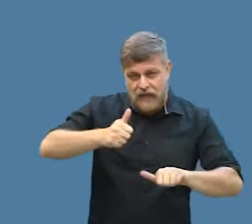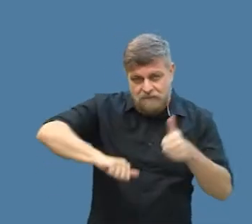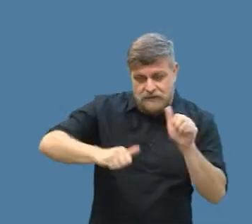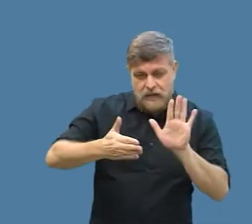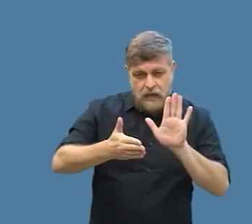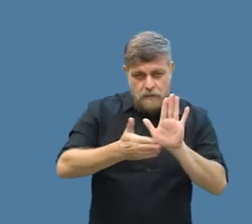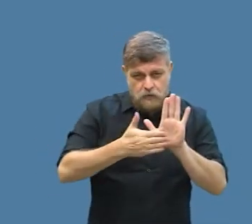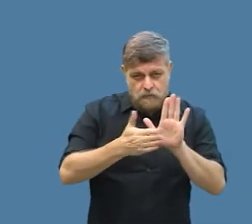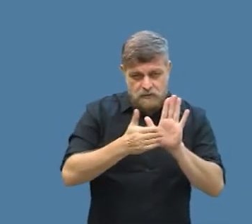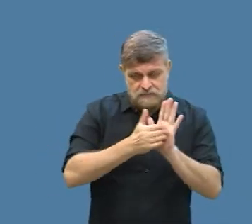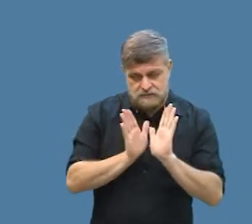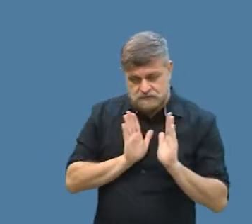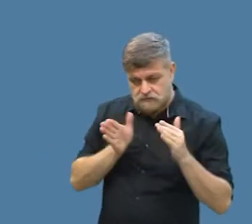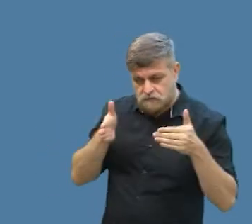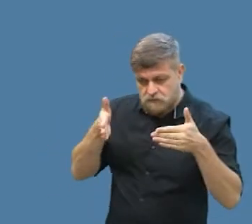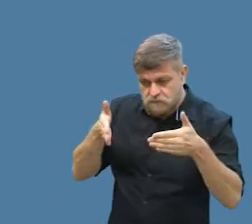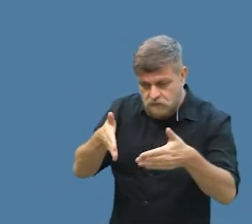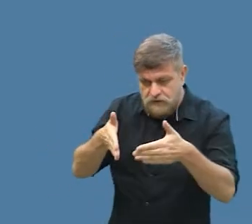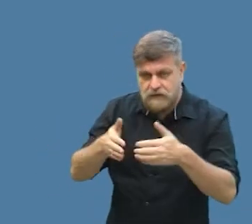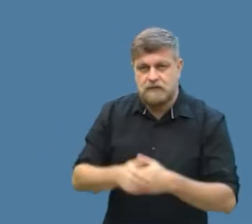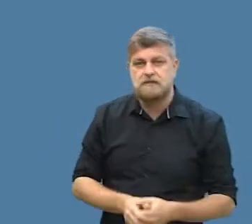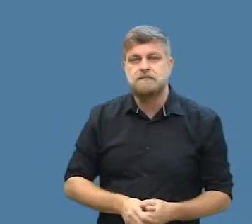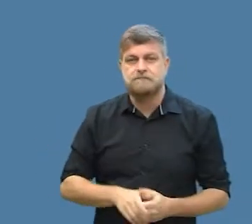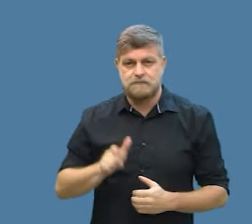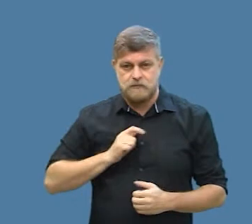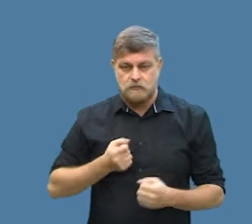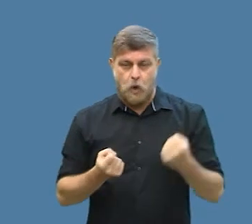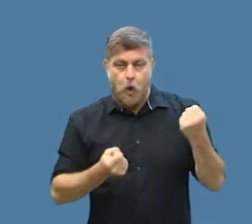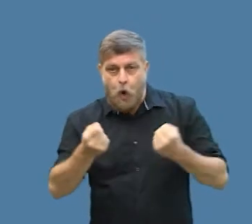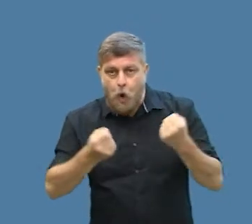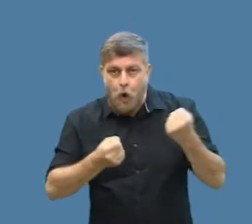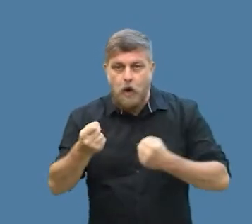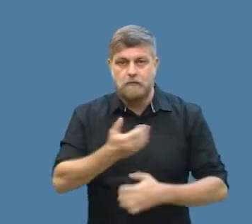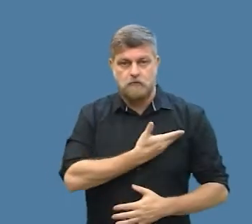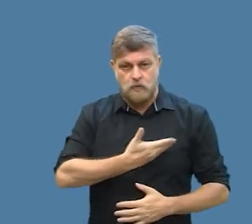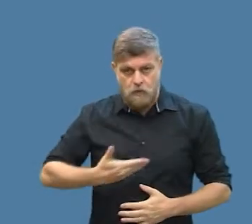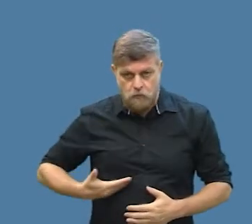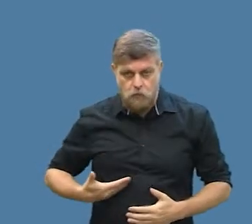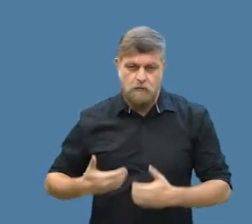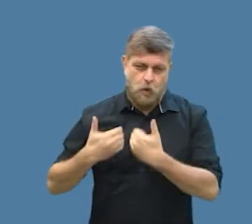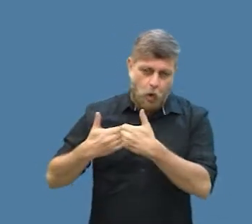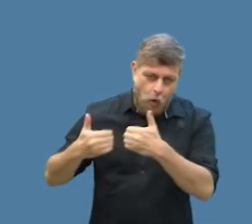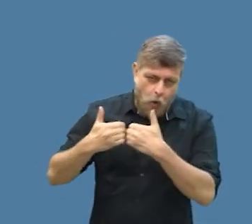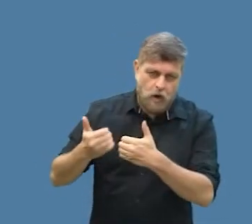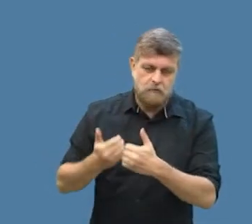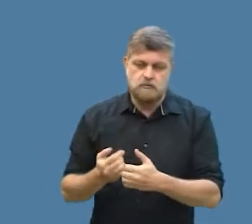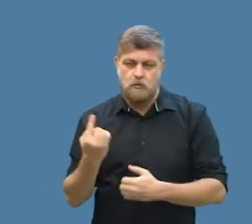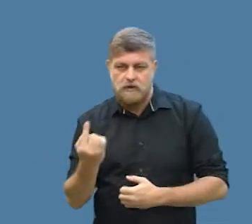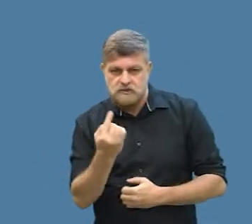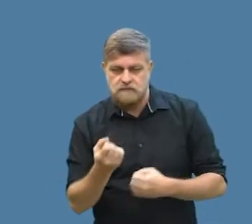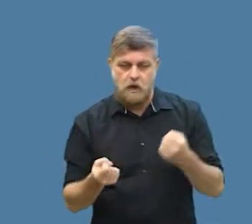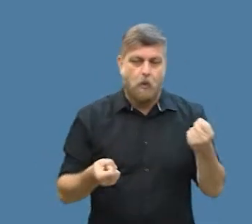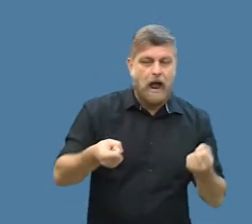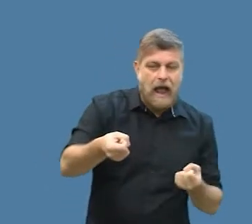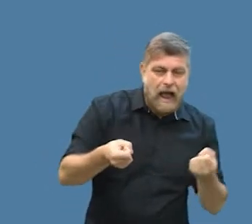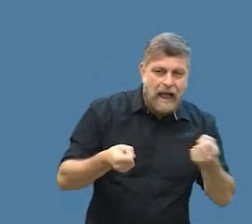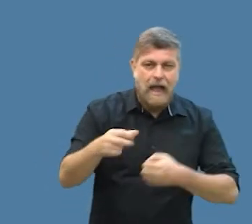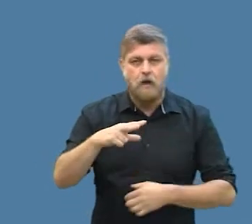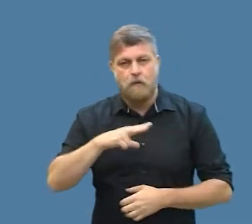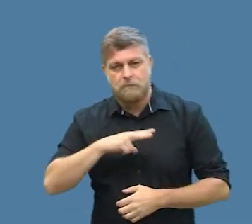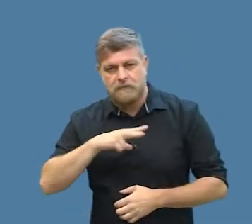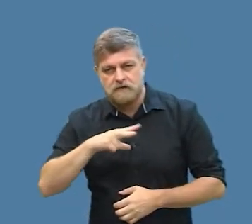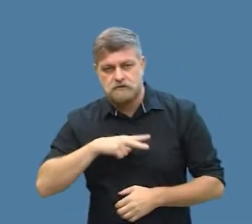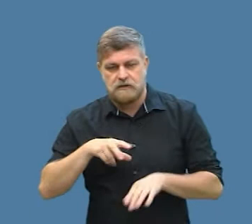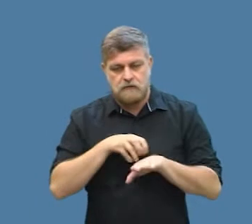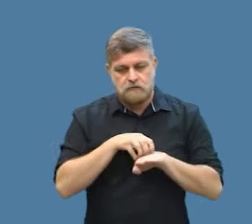proposições relacionadas direta ou indiretamente com transporte público, coletivo ou individual, transporte